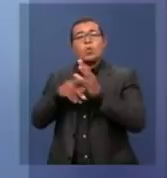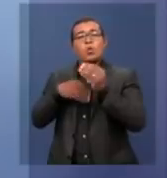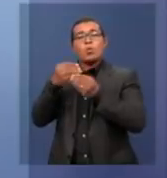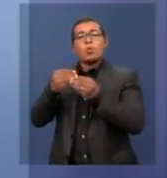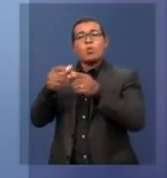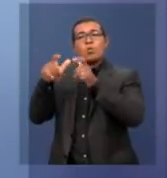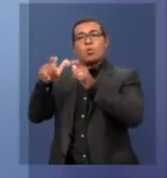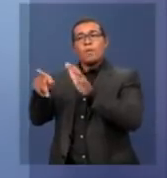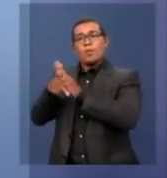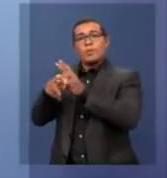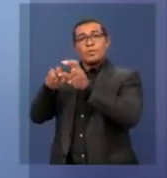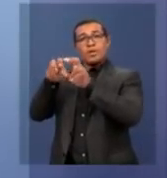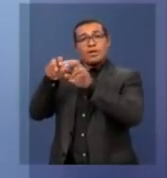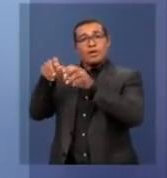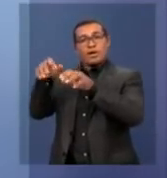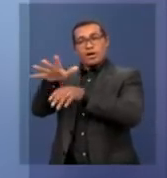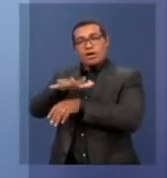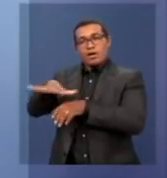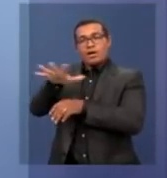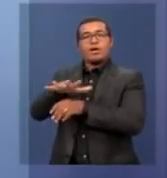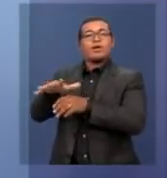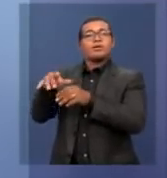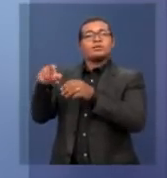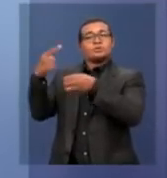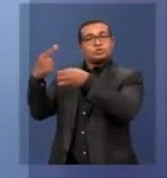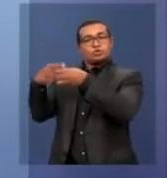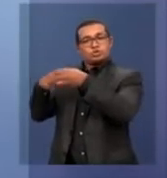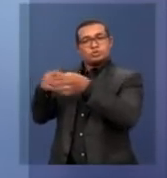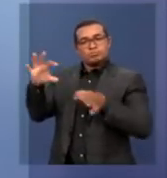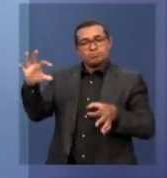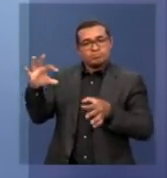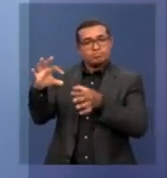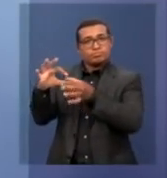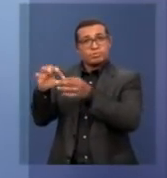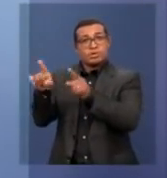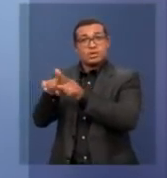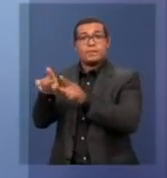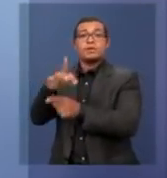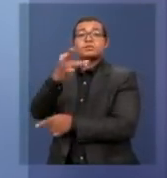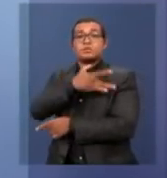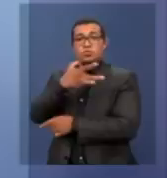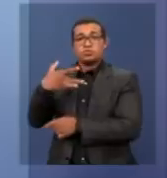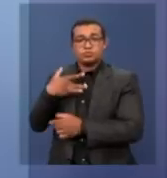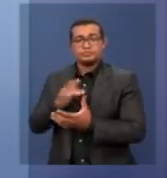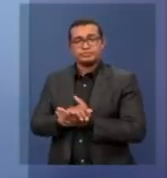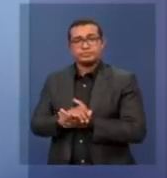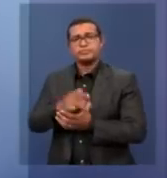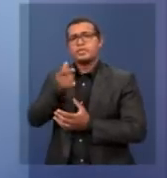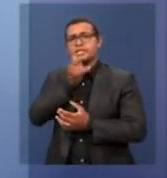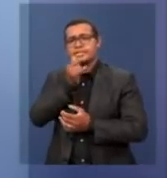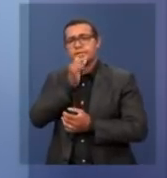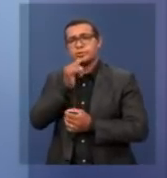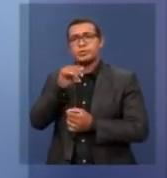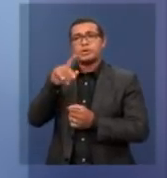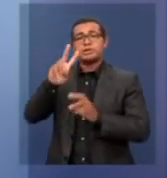interiorizamos os serviços de segurança pública de saúde em especial o segurança pública nós é instalamos nas dez microrregiões